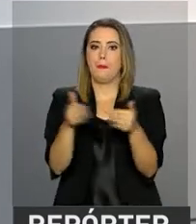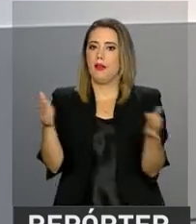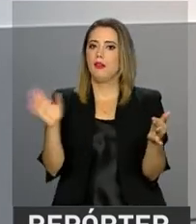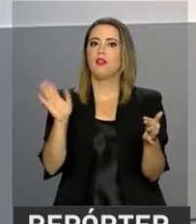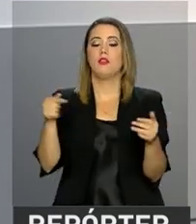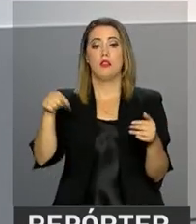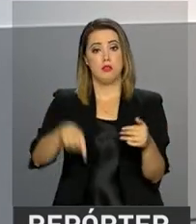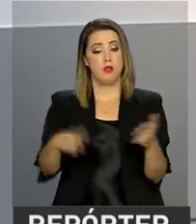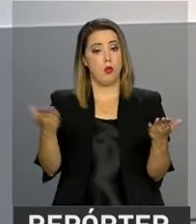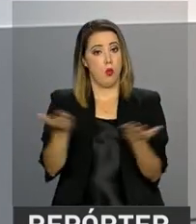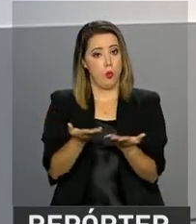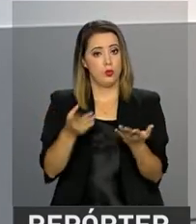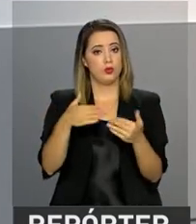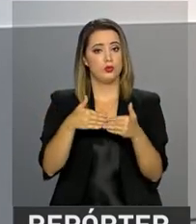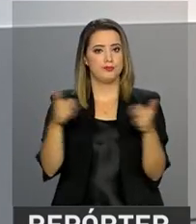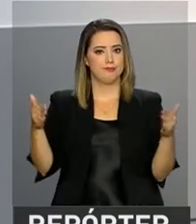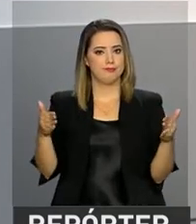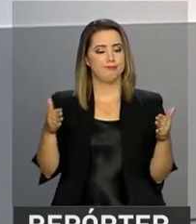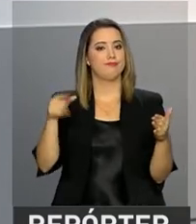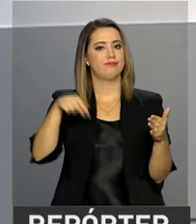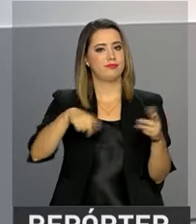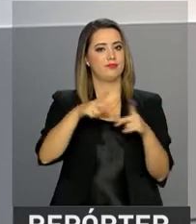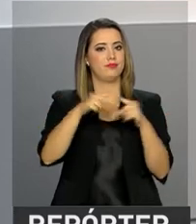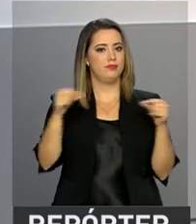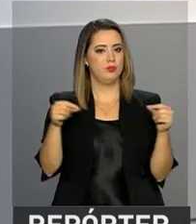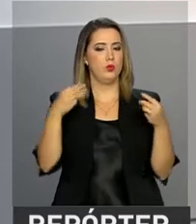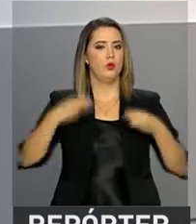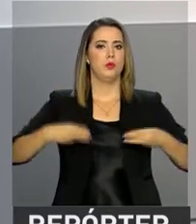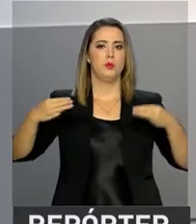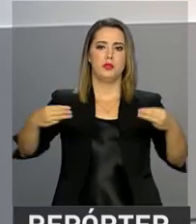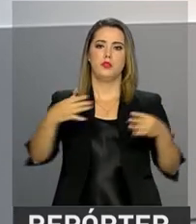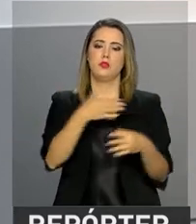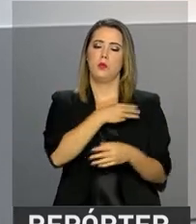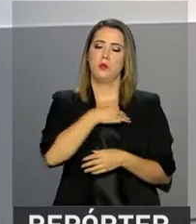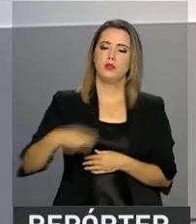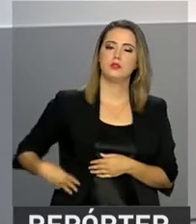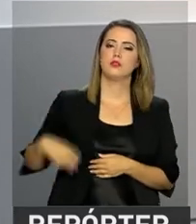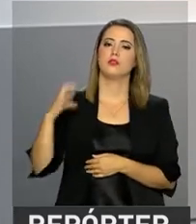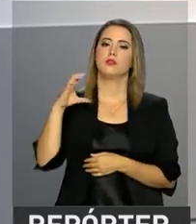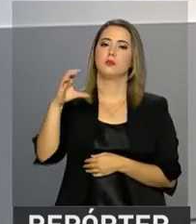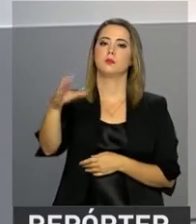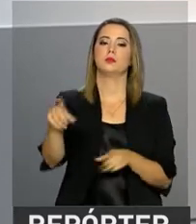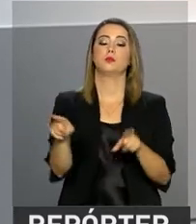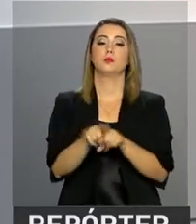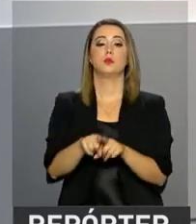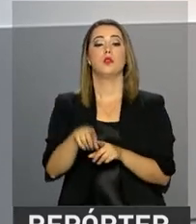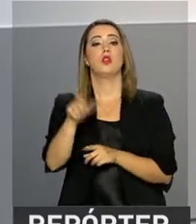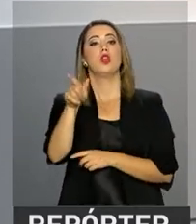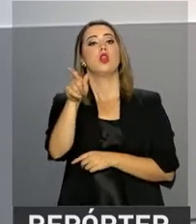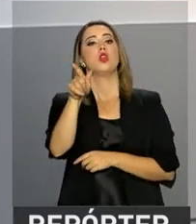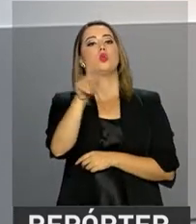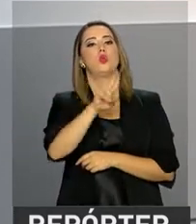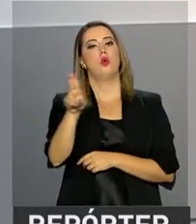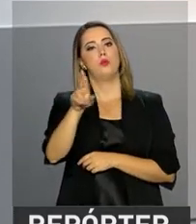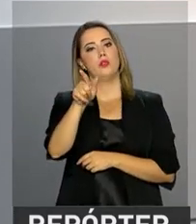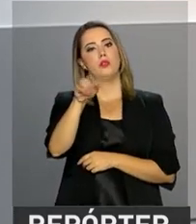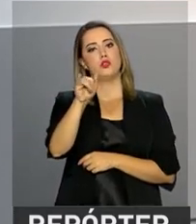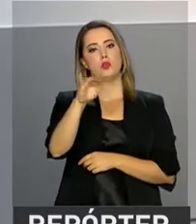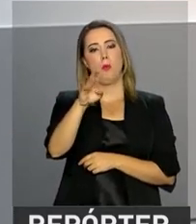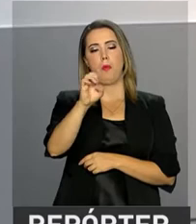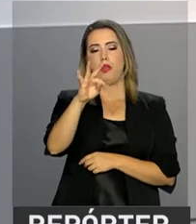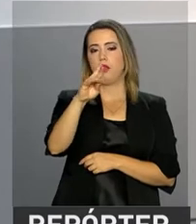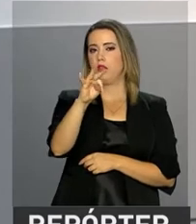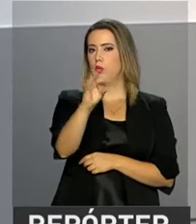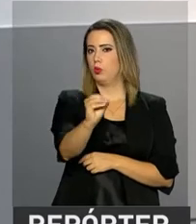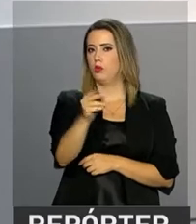oficialmente hoje aqui em brasília o ministro da ciência tecnologia e inovações e comunicações gilberto kassab afirmou que o investimento